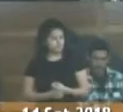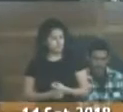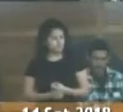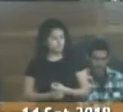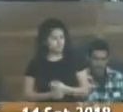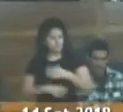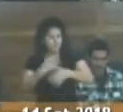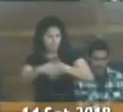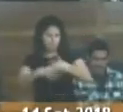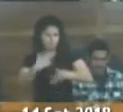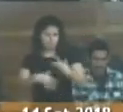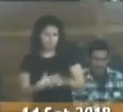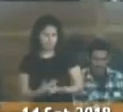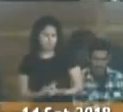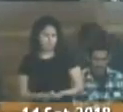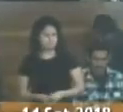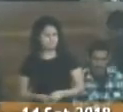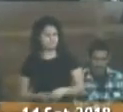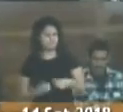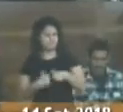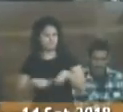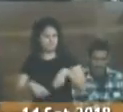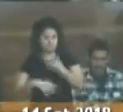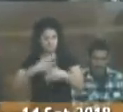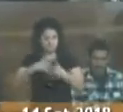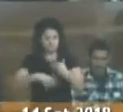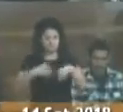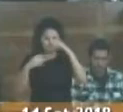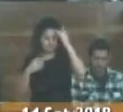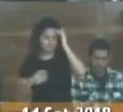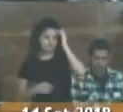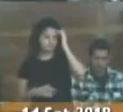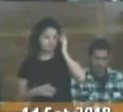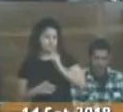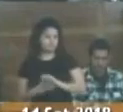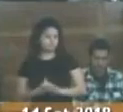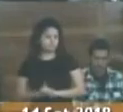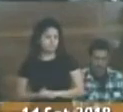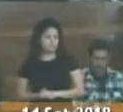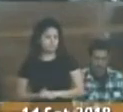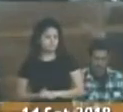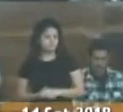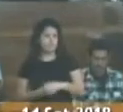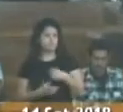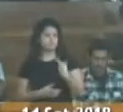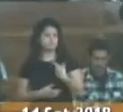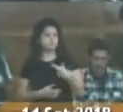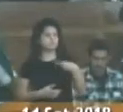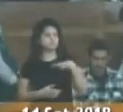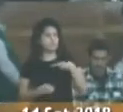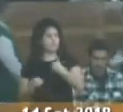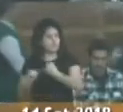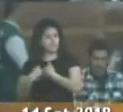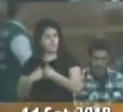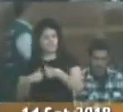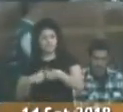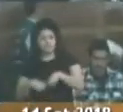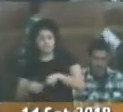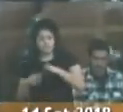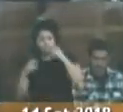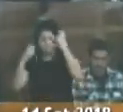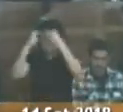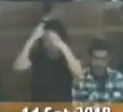uma bagunça, né? Uma zona, uma confusão na nossa cabeça, e a gente que tem informação se confunde,